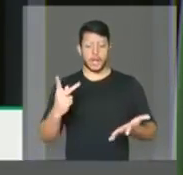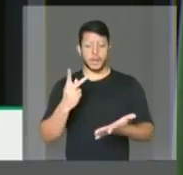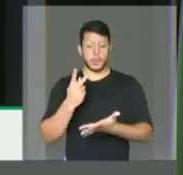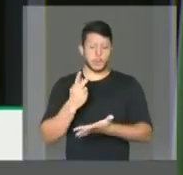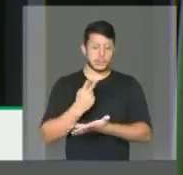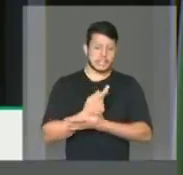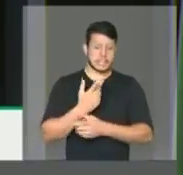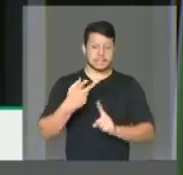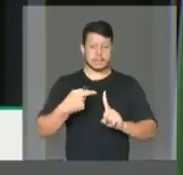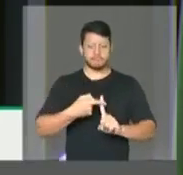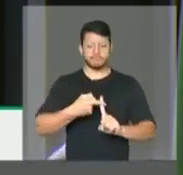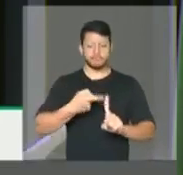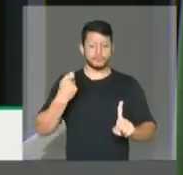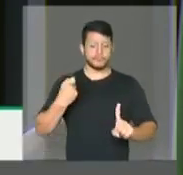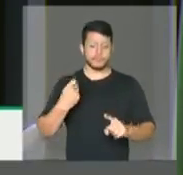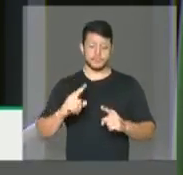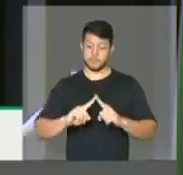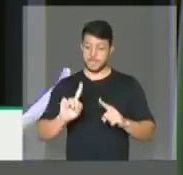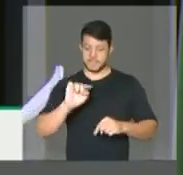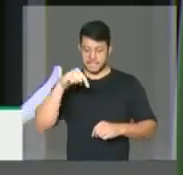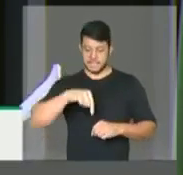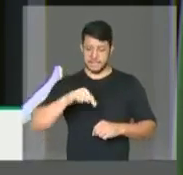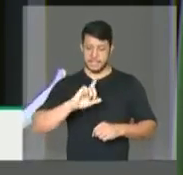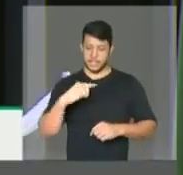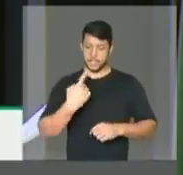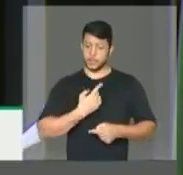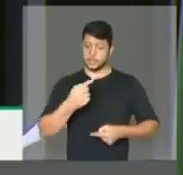ou não andar armadas.